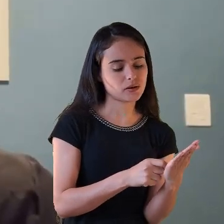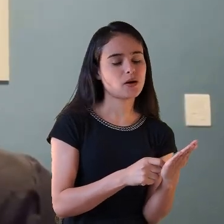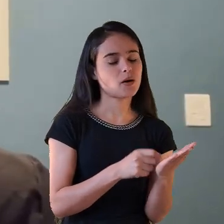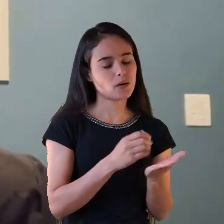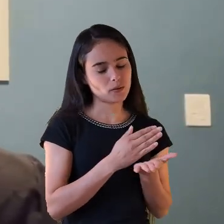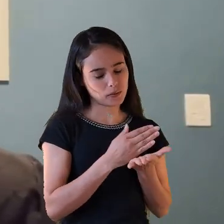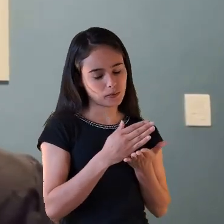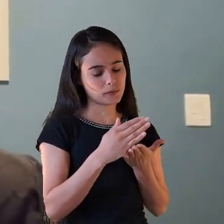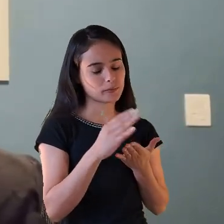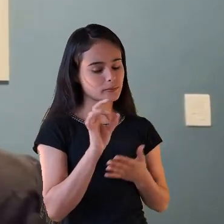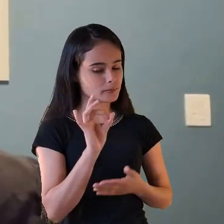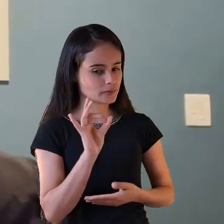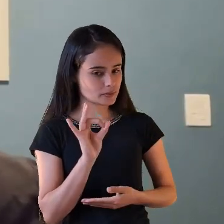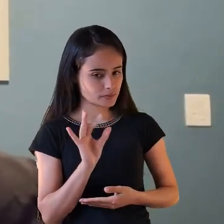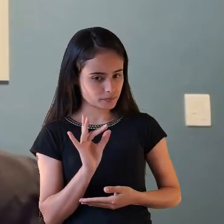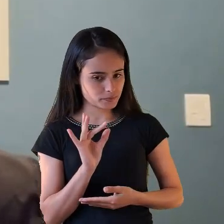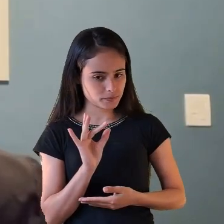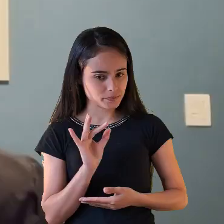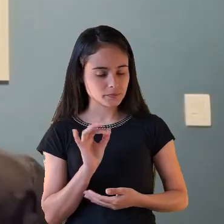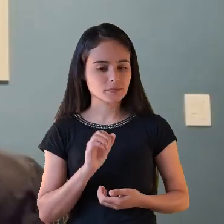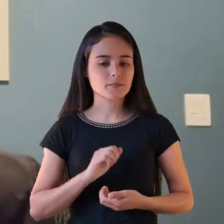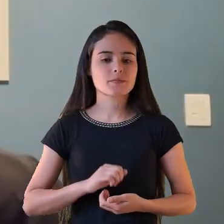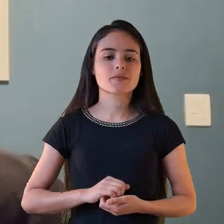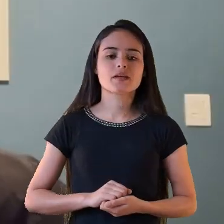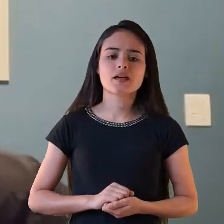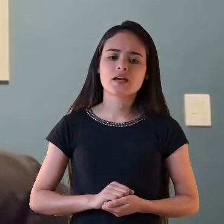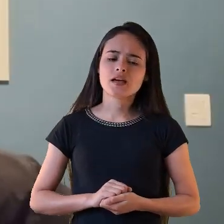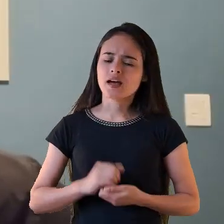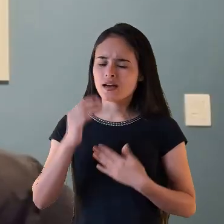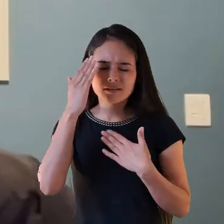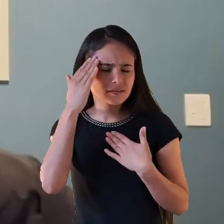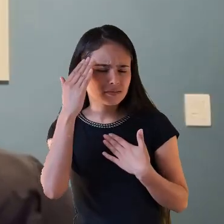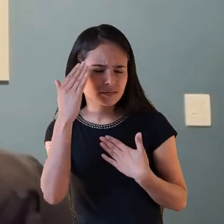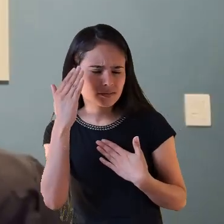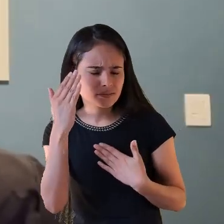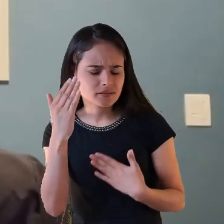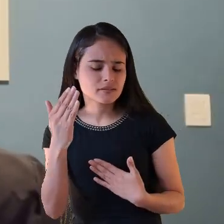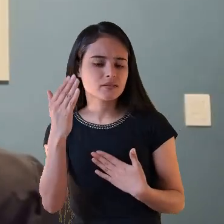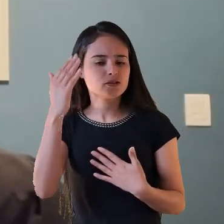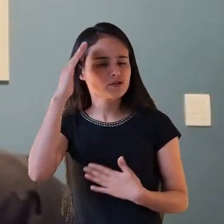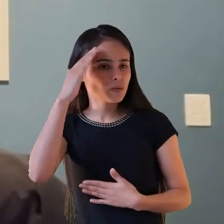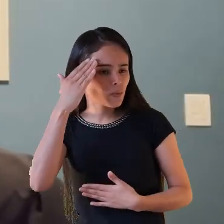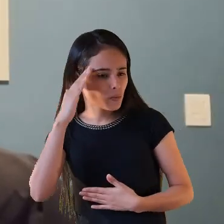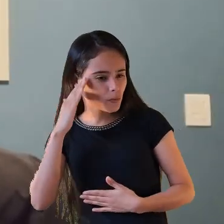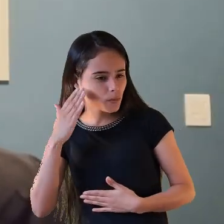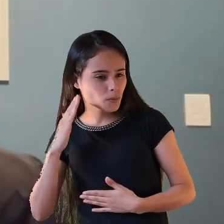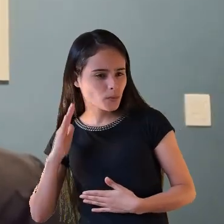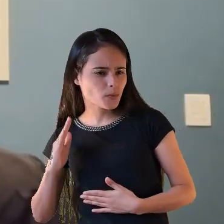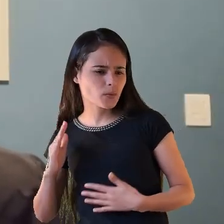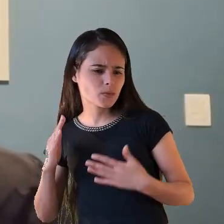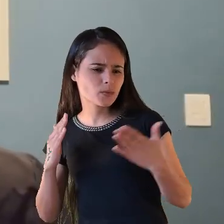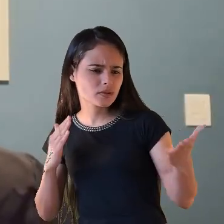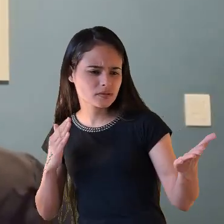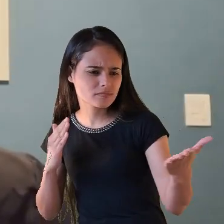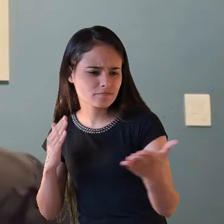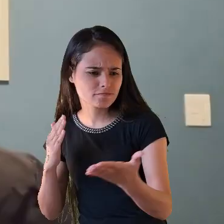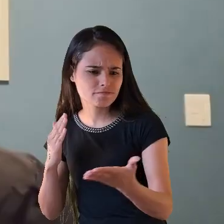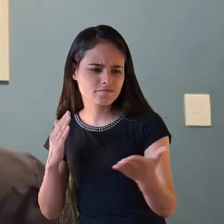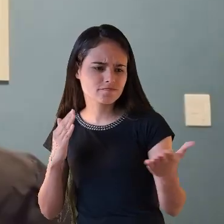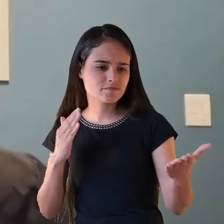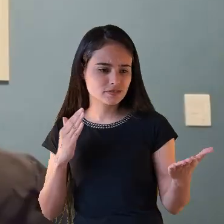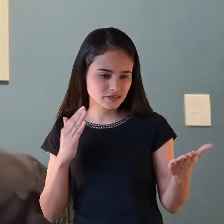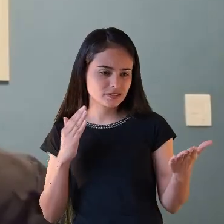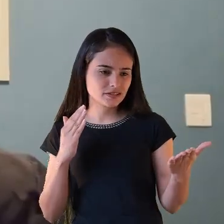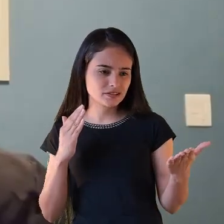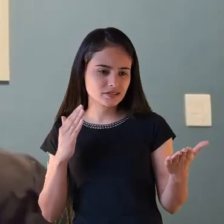iniciante. Mas de todo modo fico muito honrado com essa homenagem, e tomo para mim